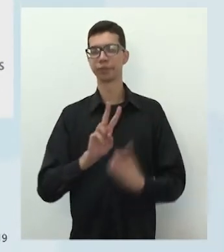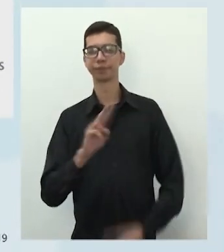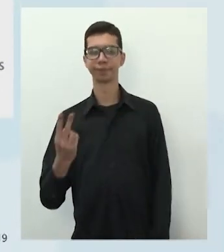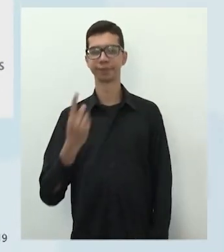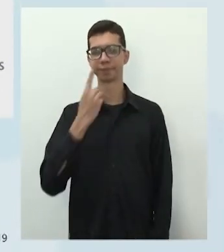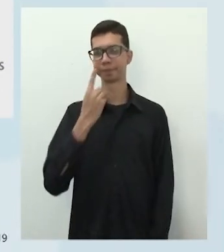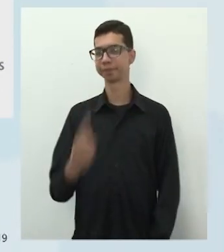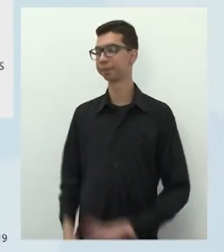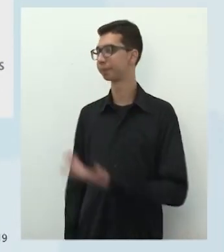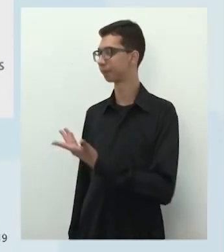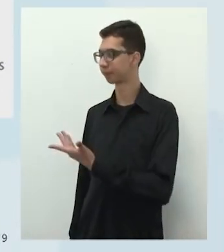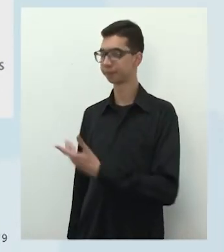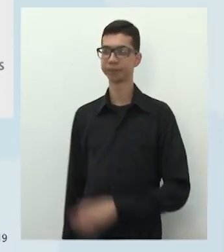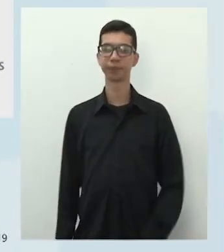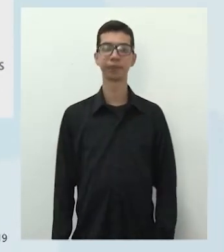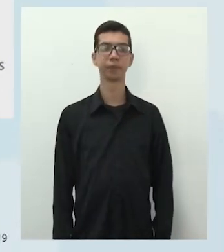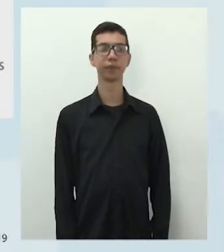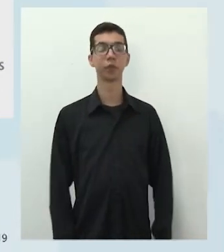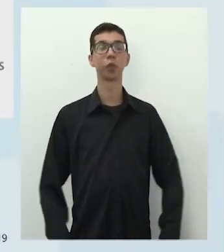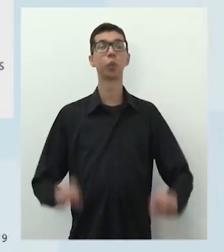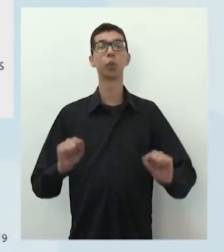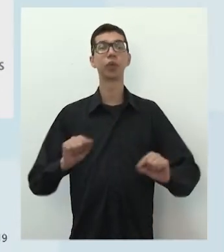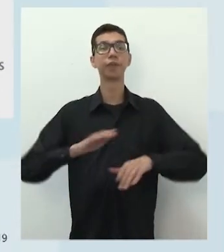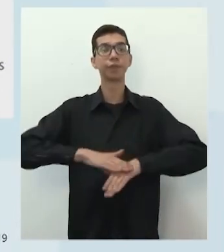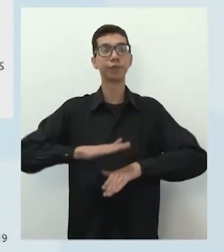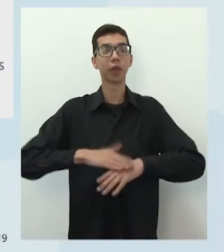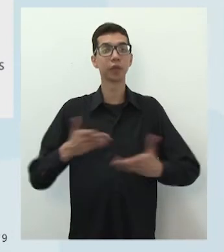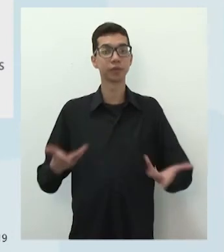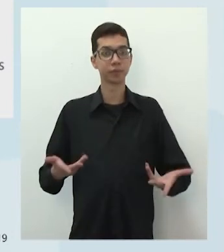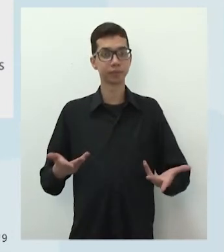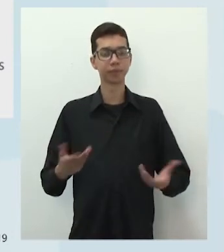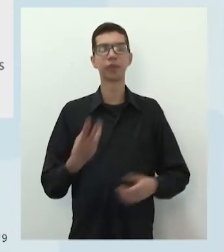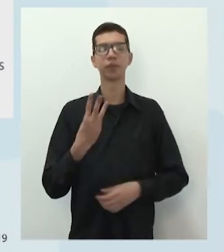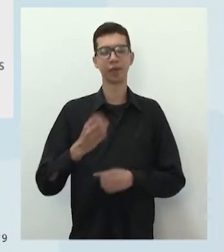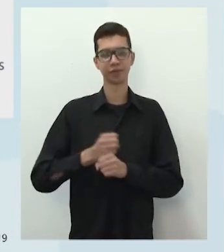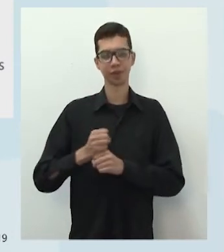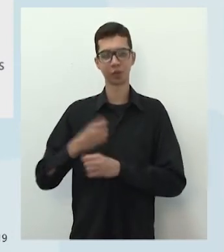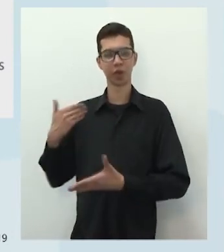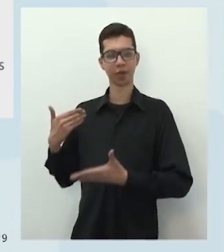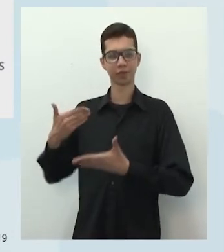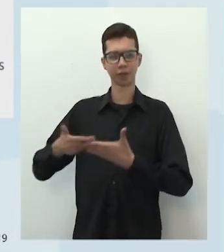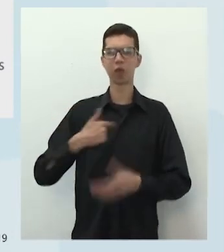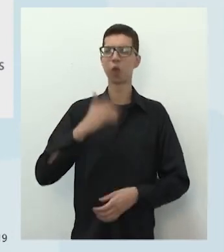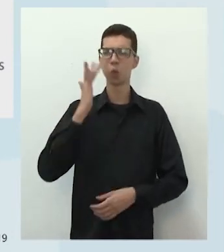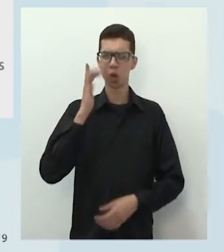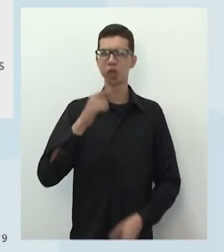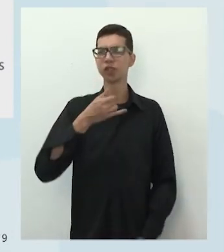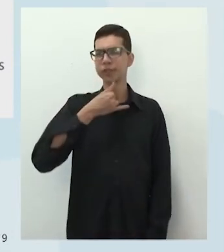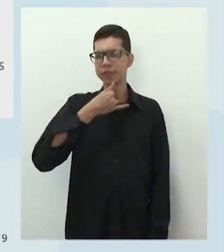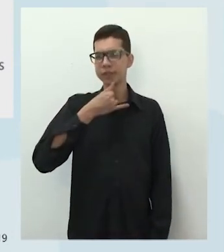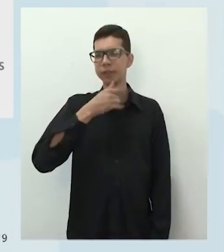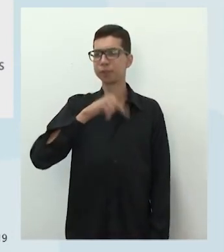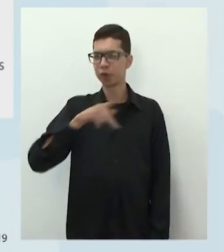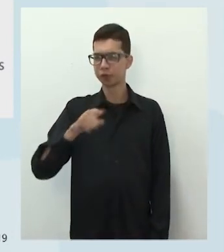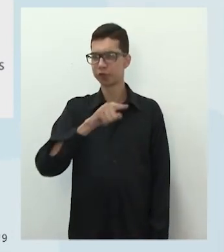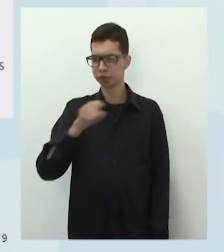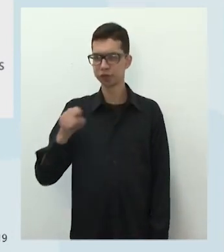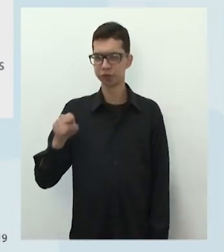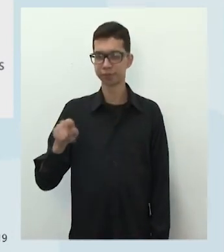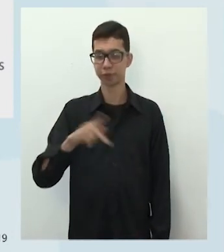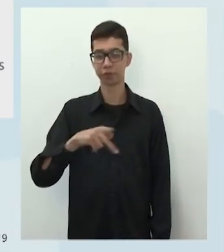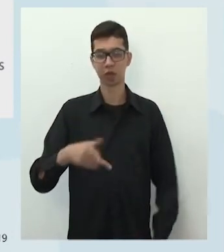mundo compartilhe, para que todo mundo saiba o que está acontecendo. Não dá, pessoal, mais. Essa estratégia vai ter que mudar. Por